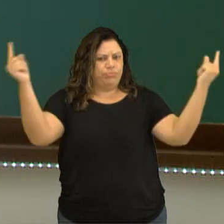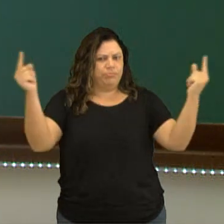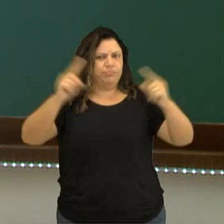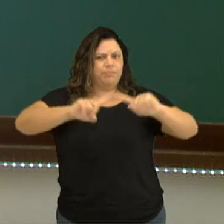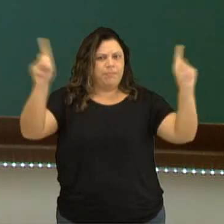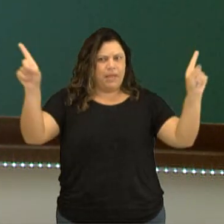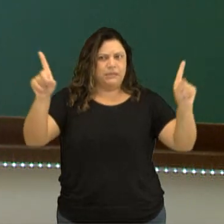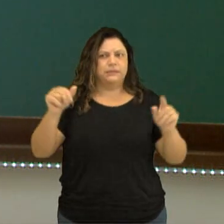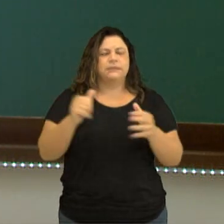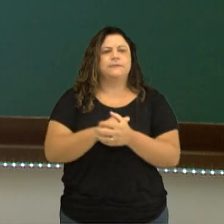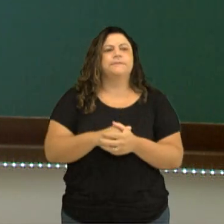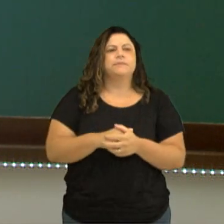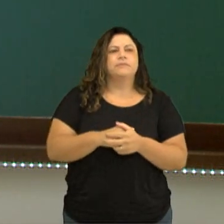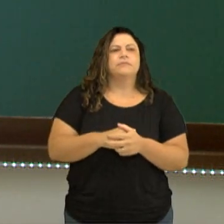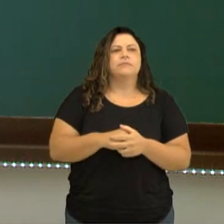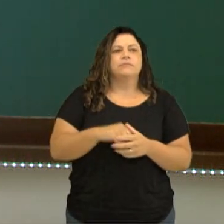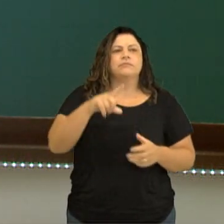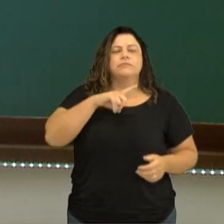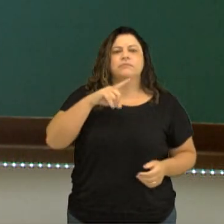temos